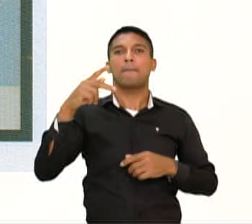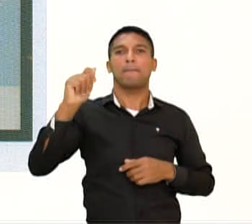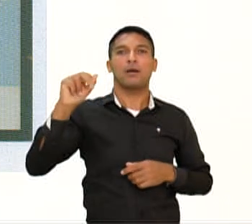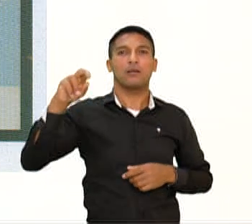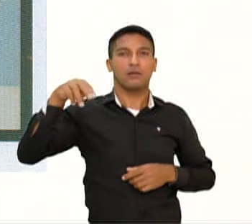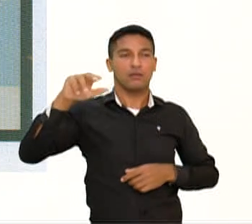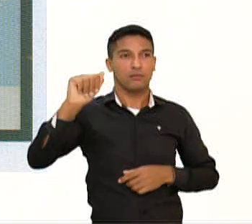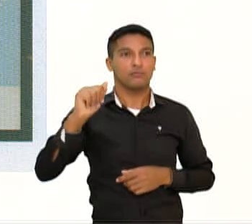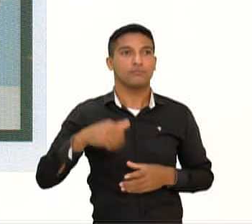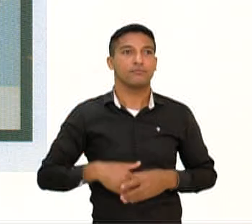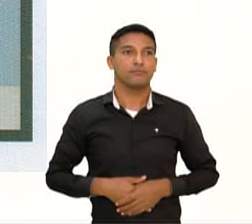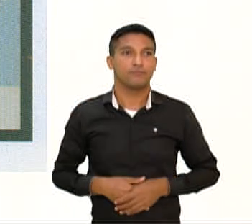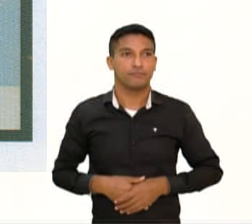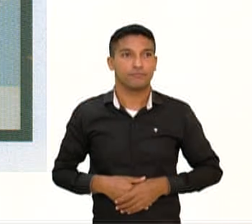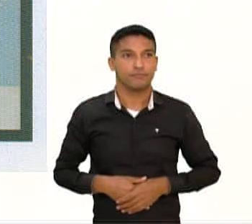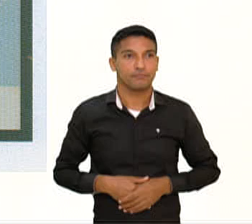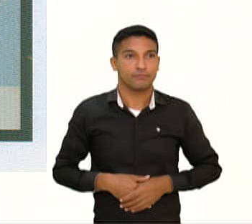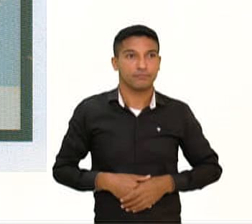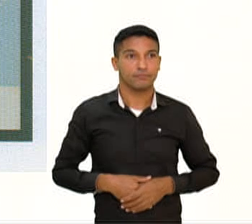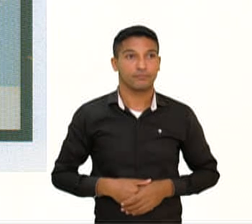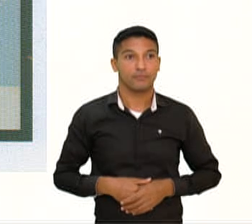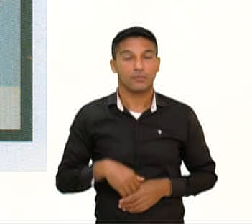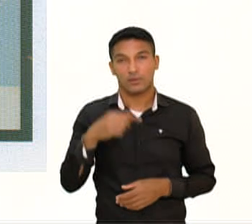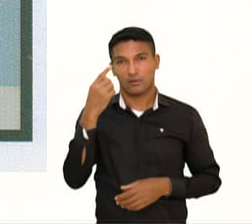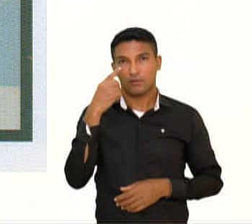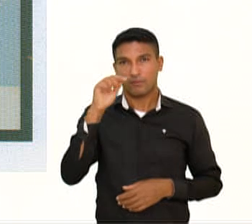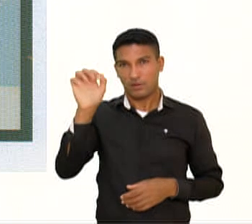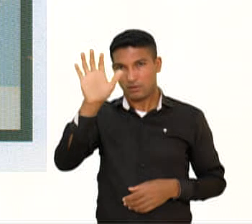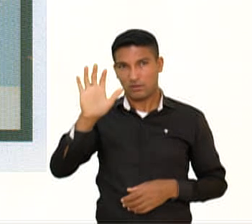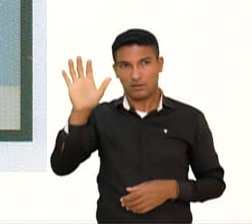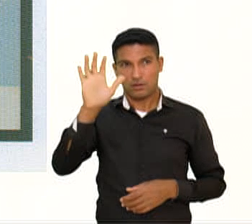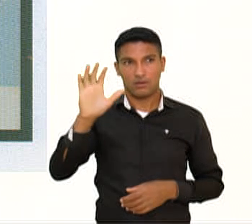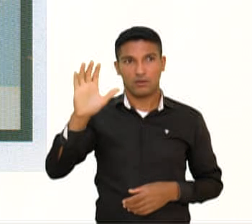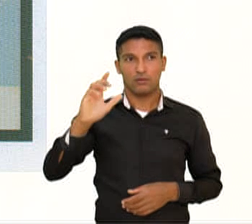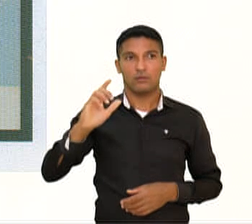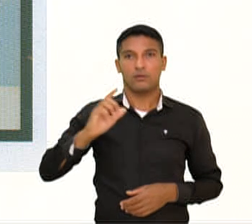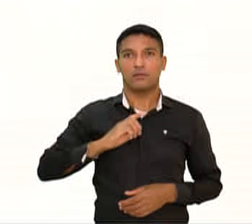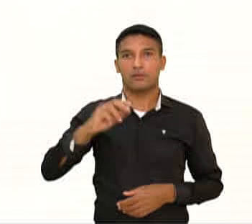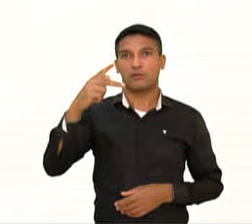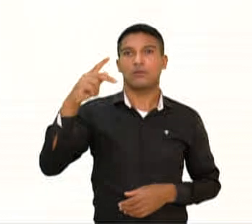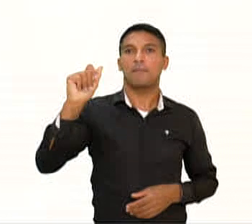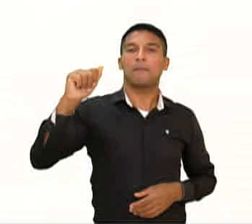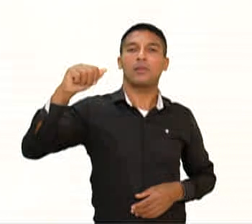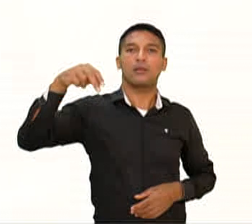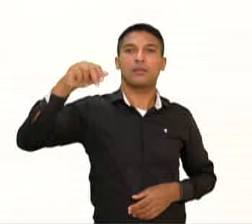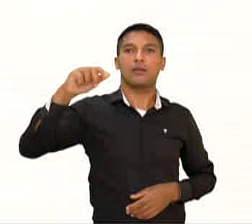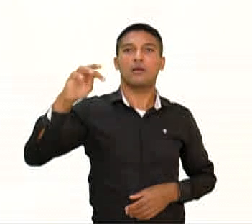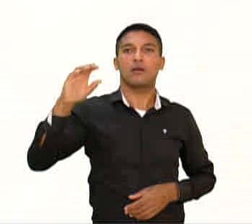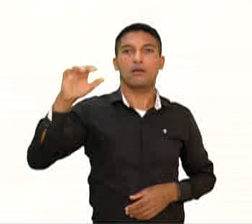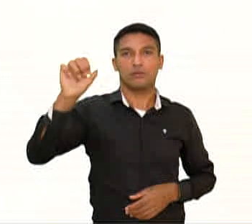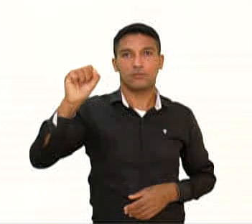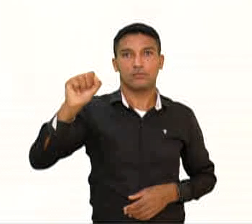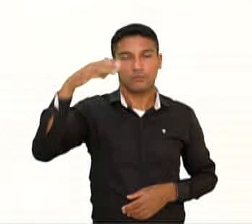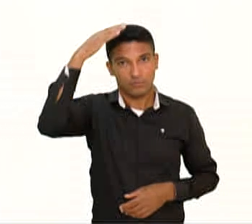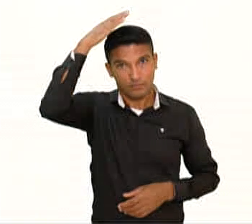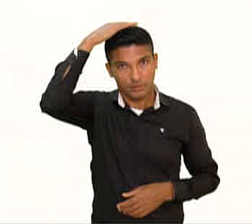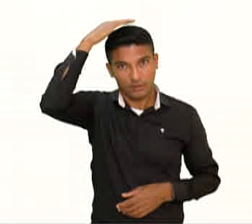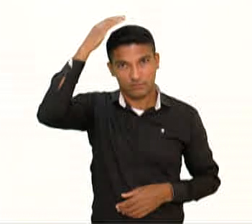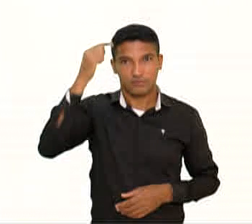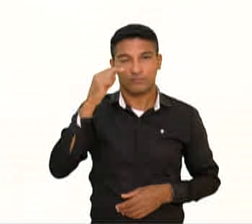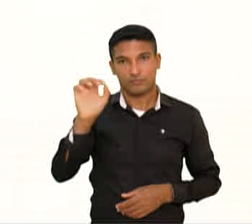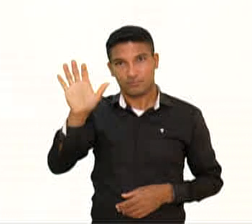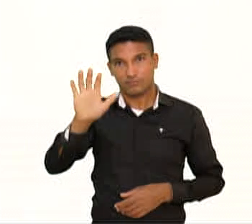mais identificadas. Aqui vai entrar então novamente a divisão dos planaltos paranaenses. E agora mais um quiz para a